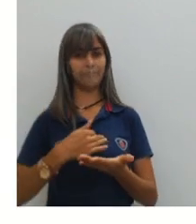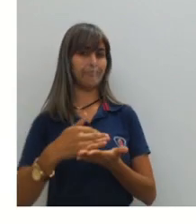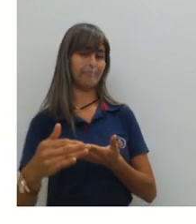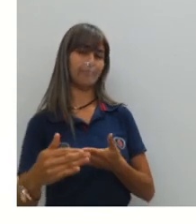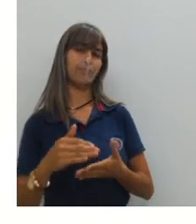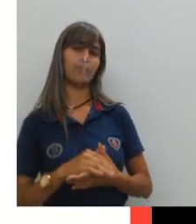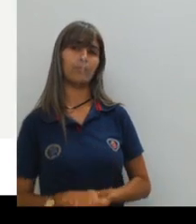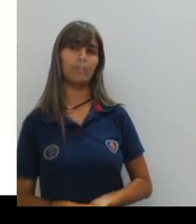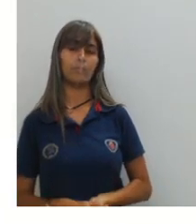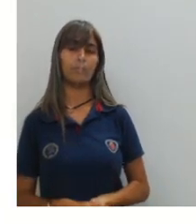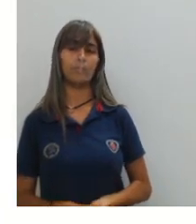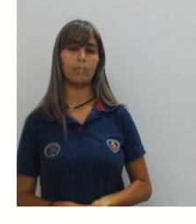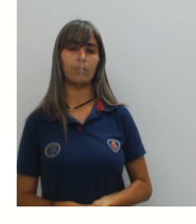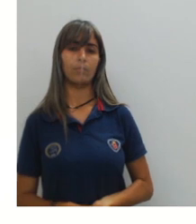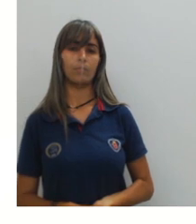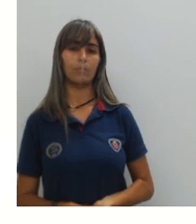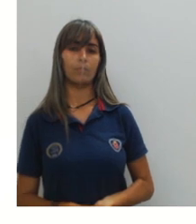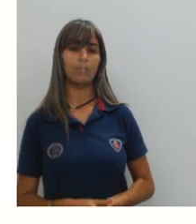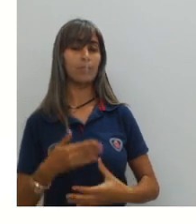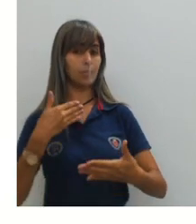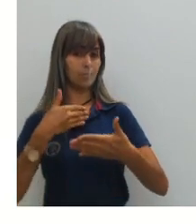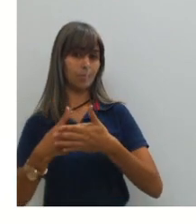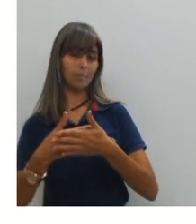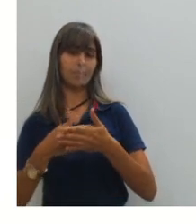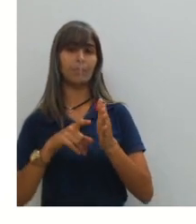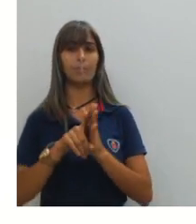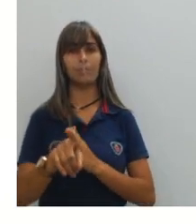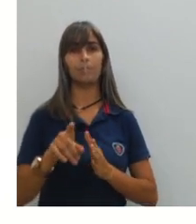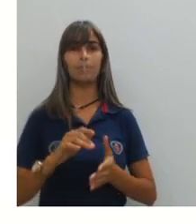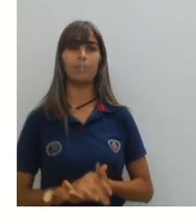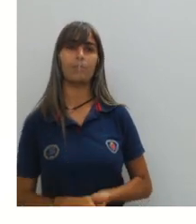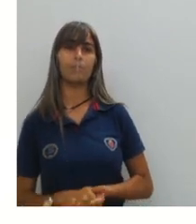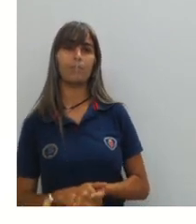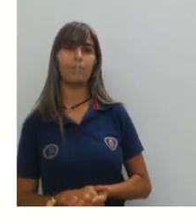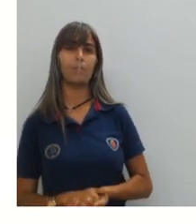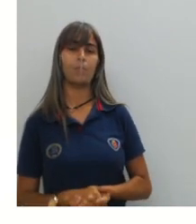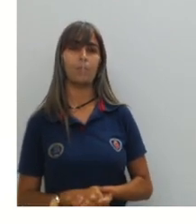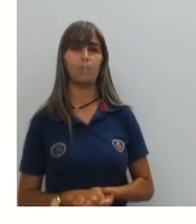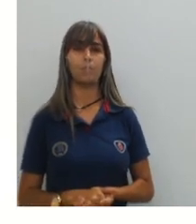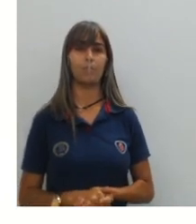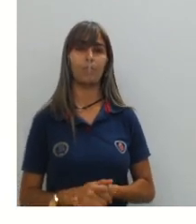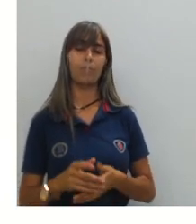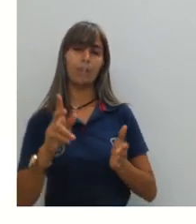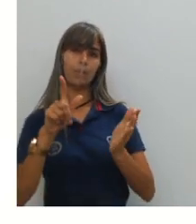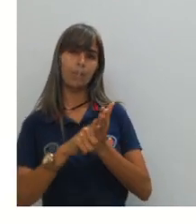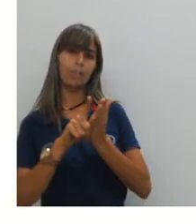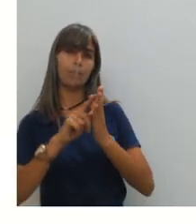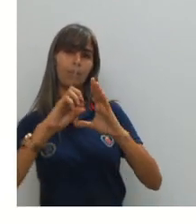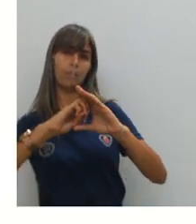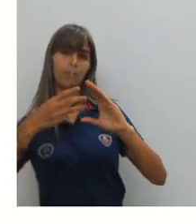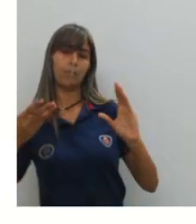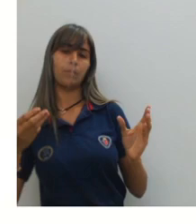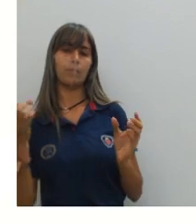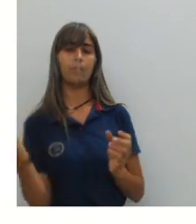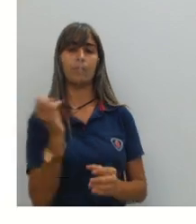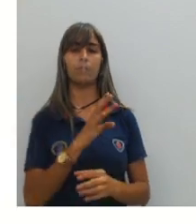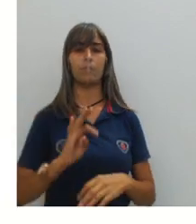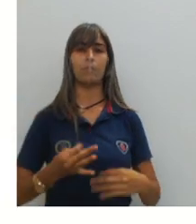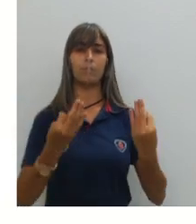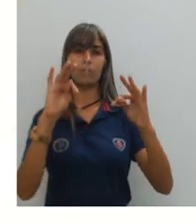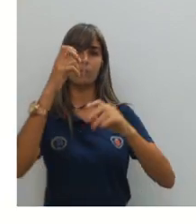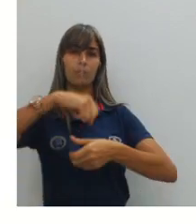né? Vamos para a próxima questão. A gente vai para outro tema, que é papel e característica das novas tecnologias